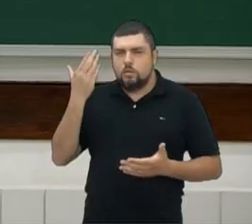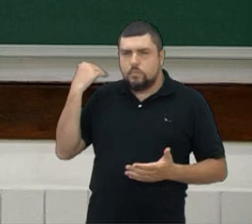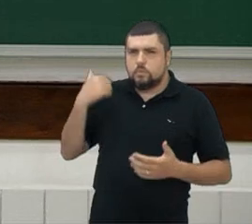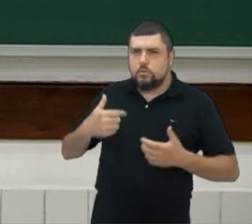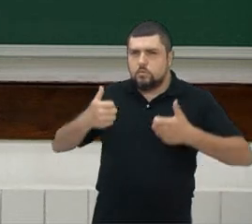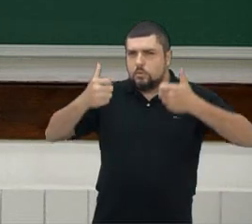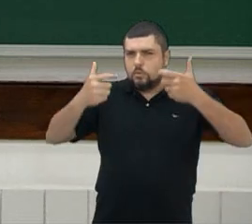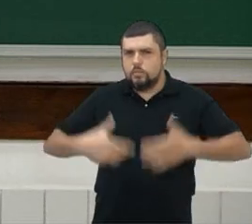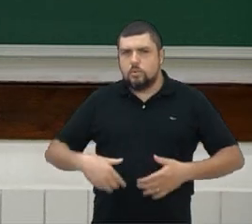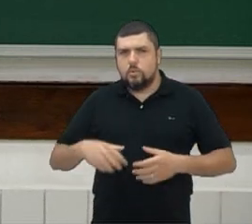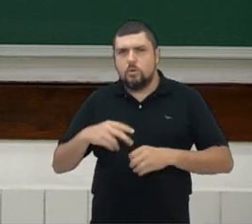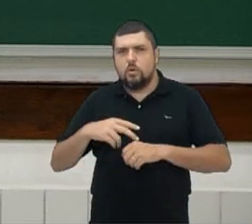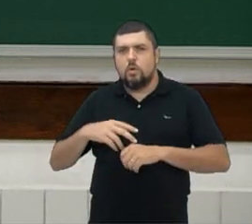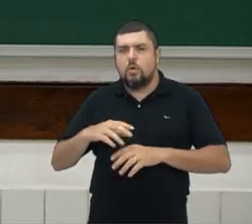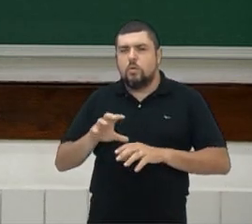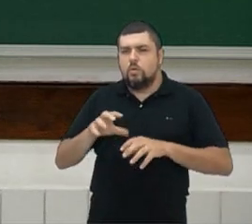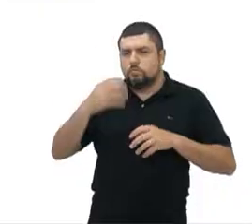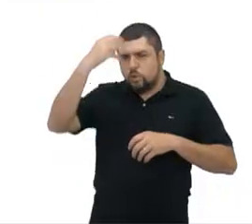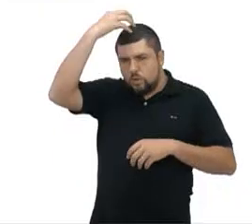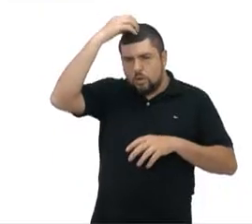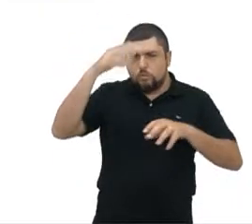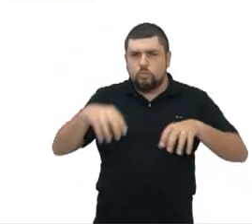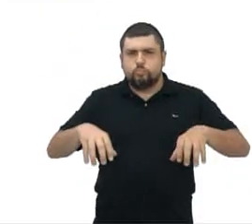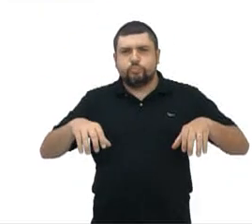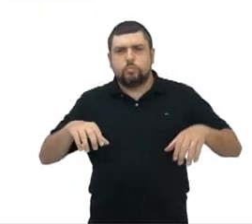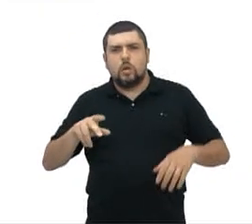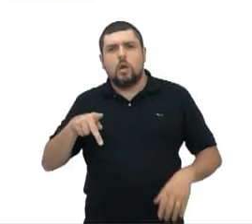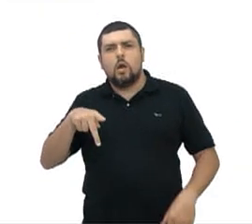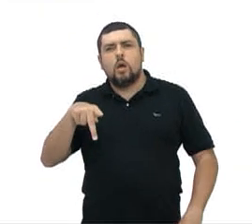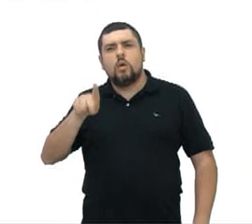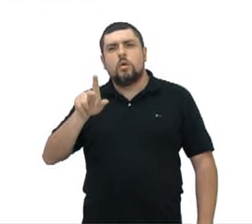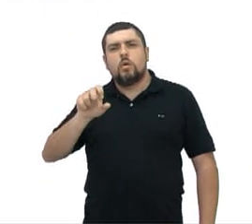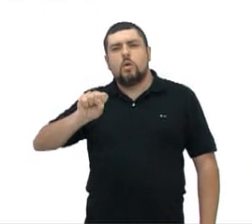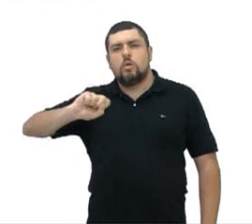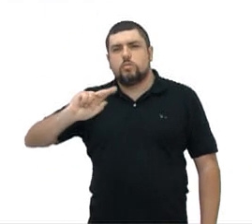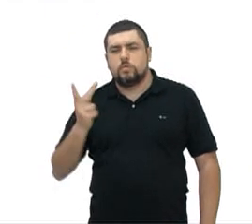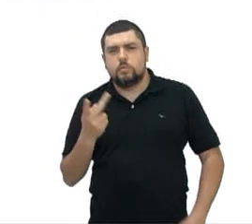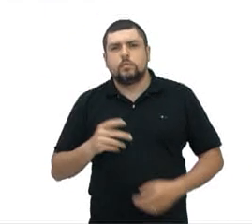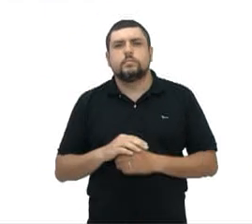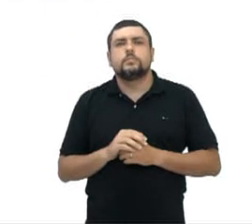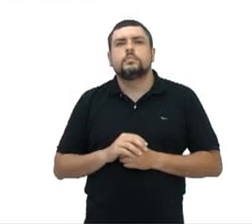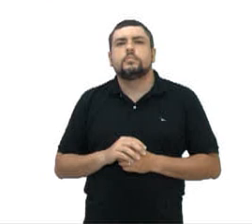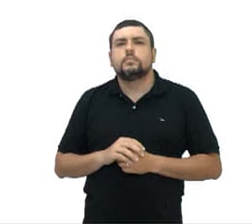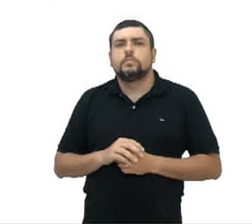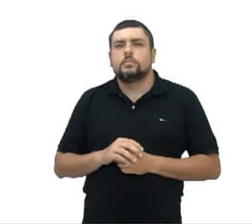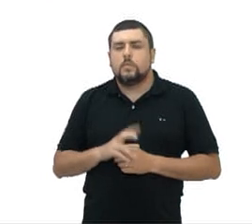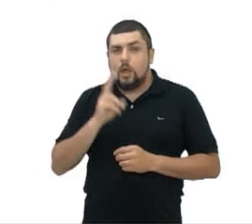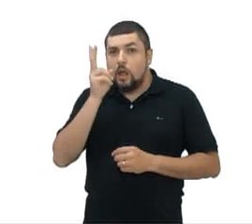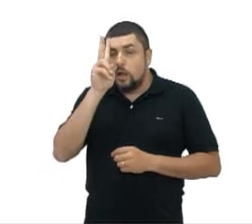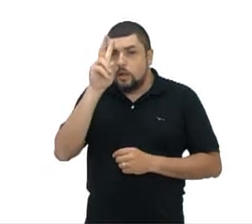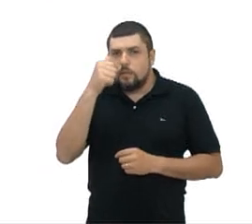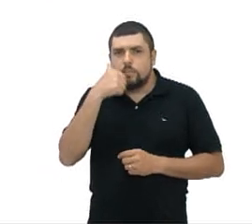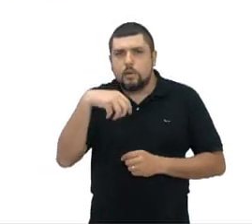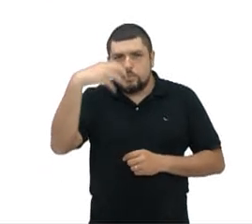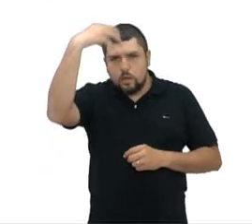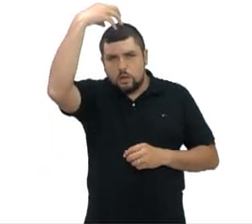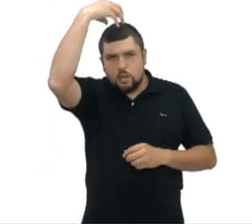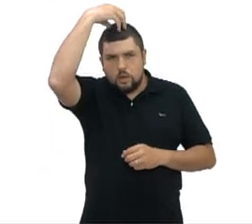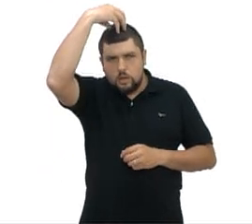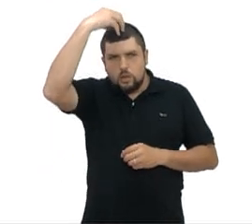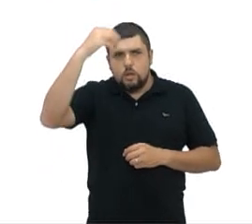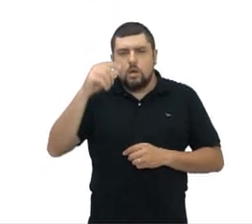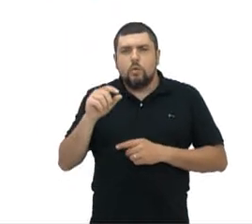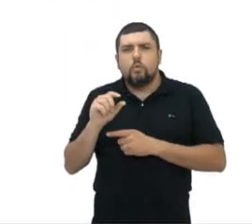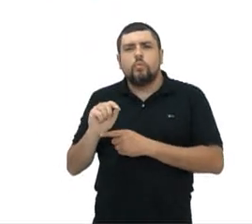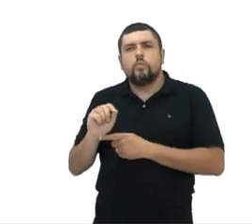Kush. Retomando, lembra do nosso estudo sobre as rainhas guerreiras? Porra, muito legal. A rainha Kushita Manitore era uma